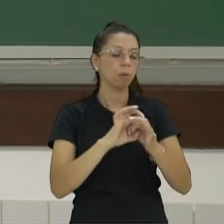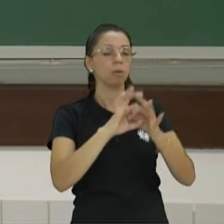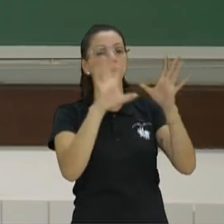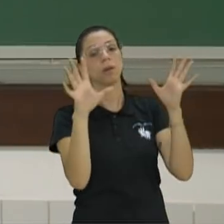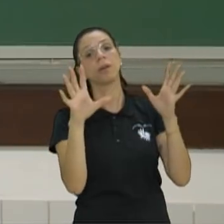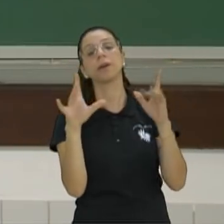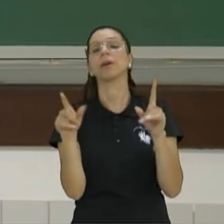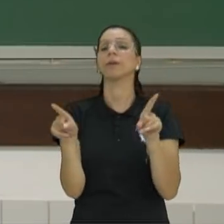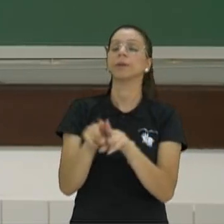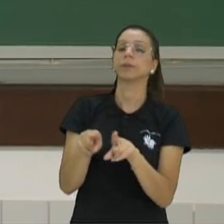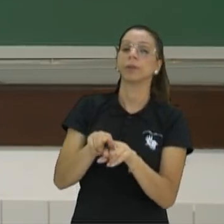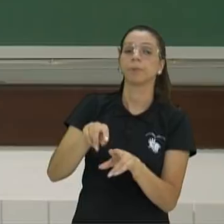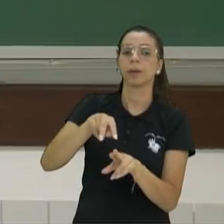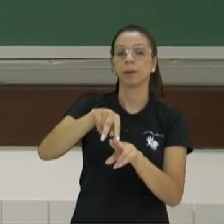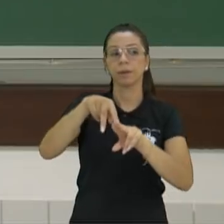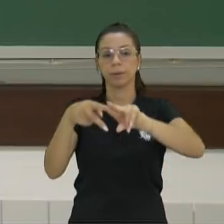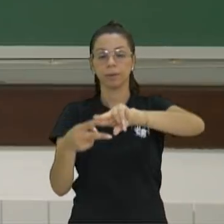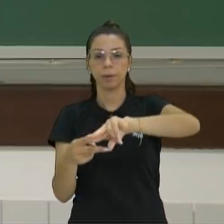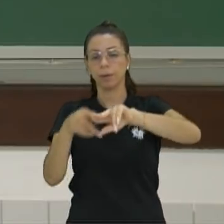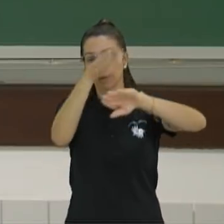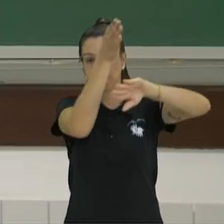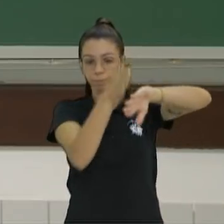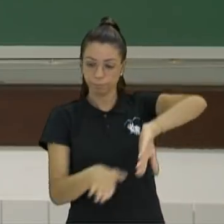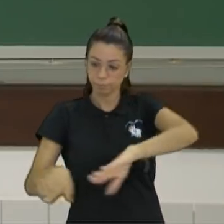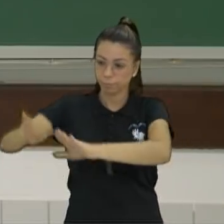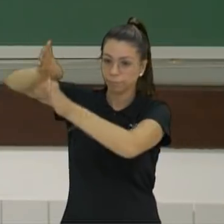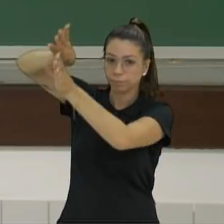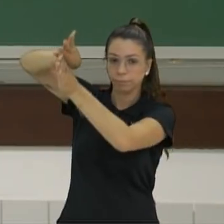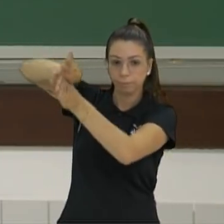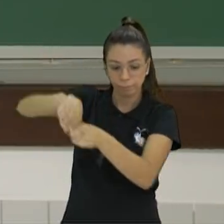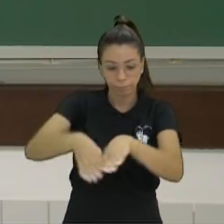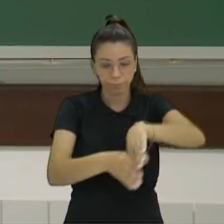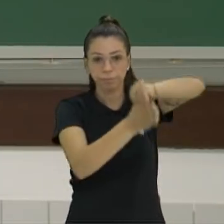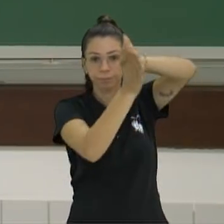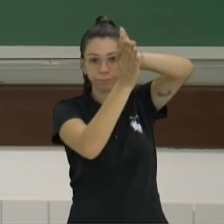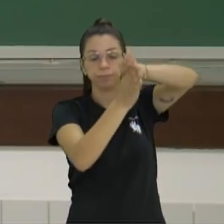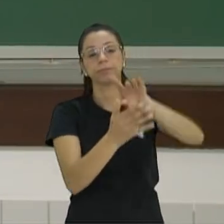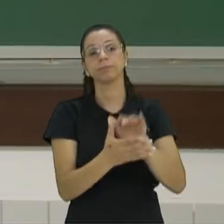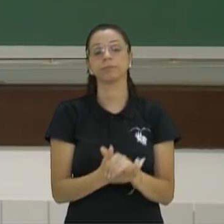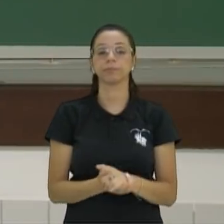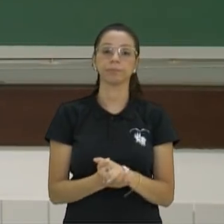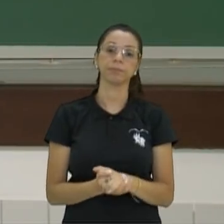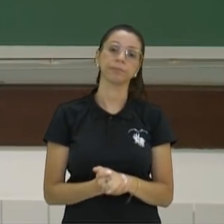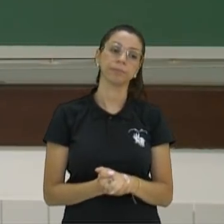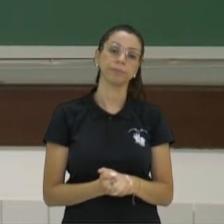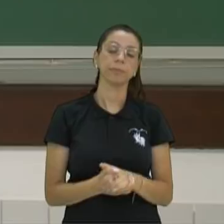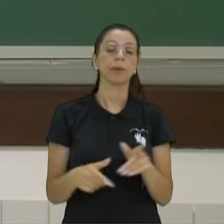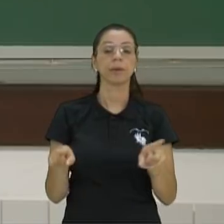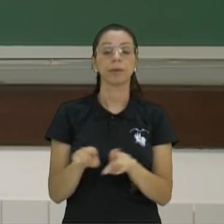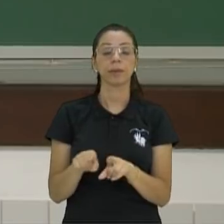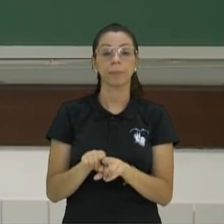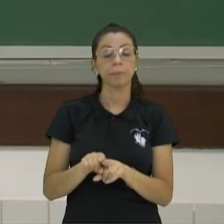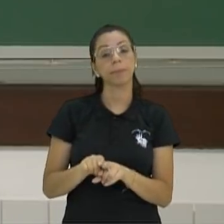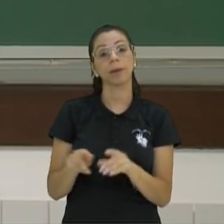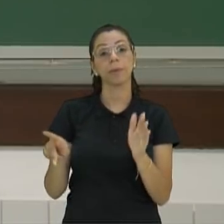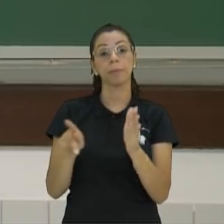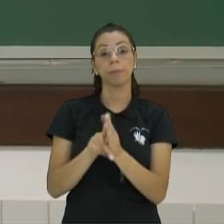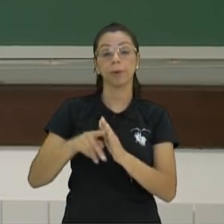o vertical, que é naquela pista em formato de U, certo? O street, que é o estilo